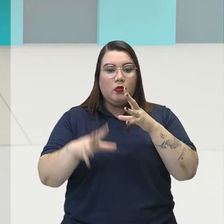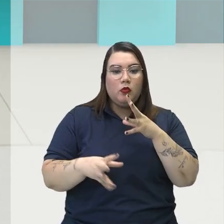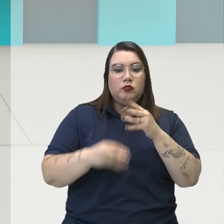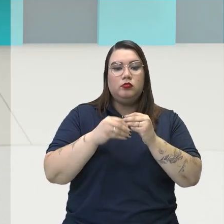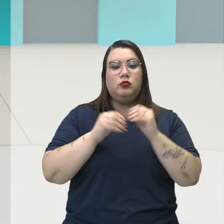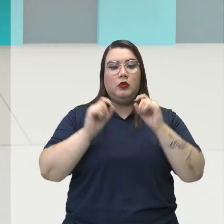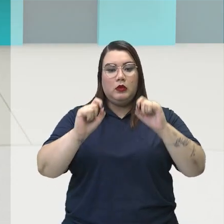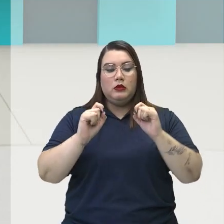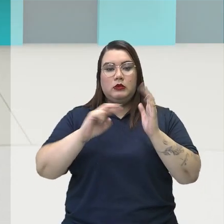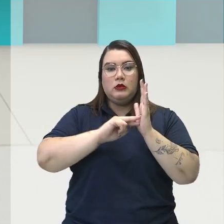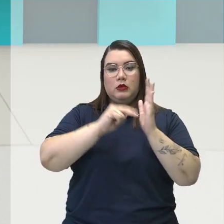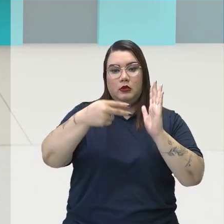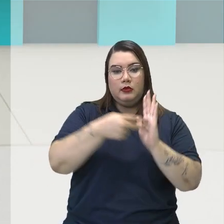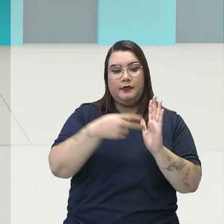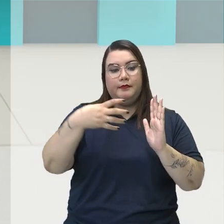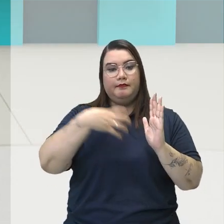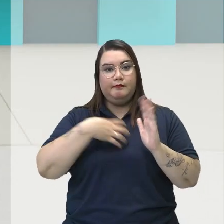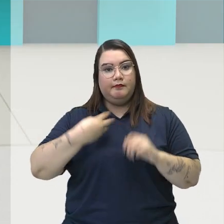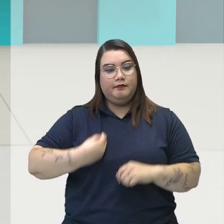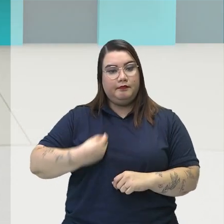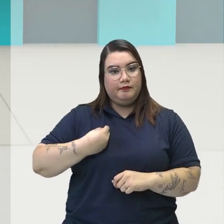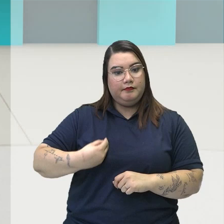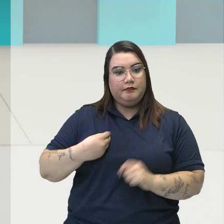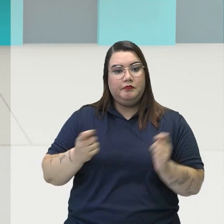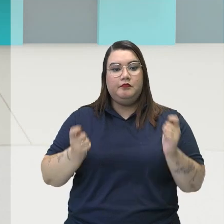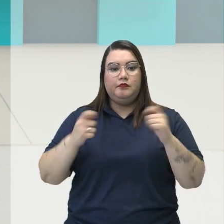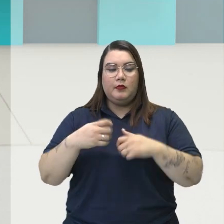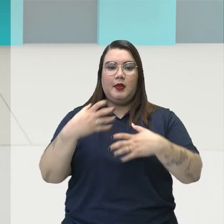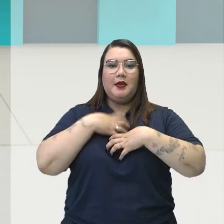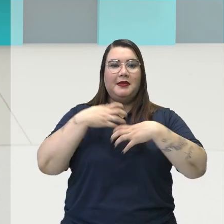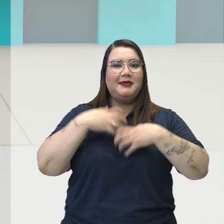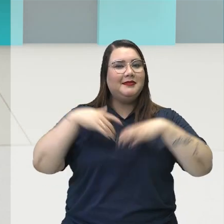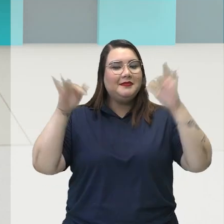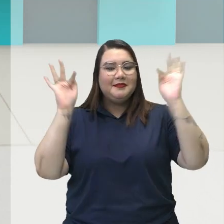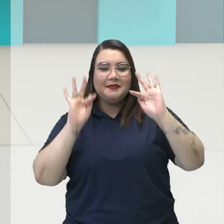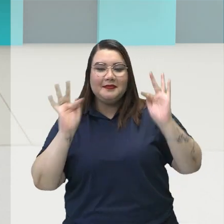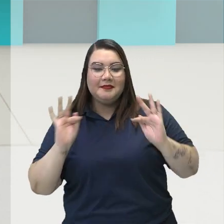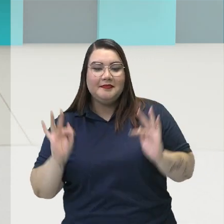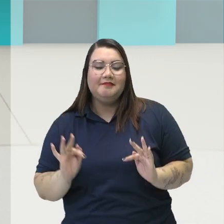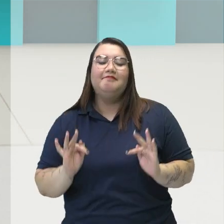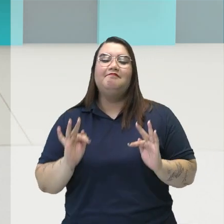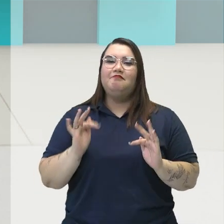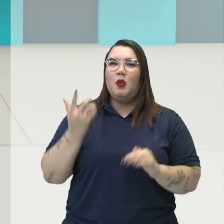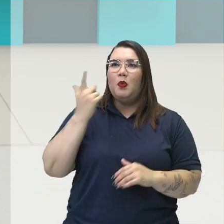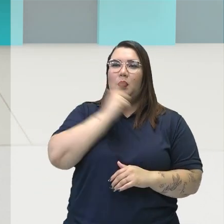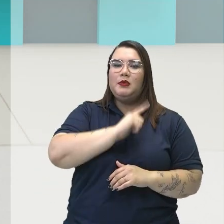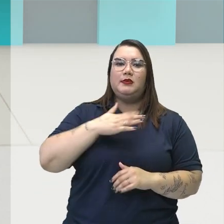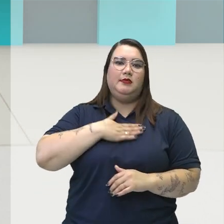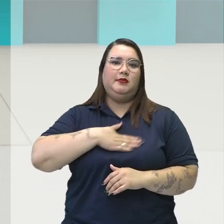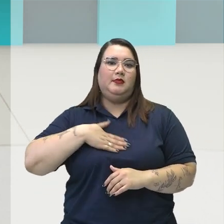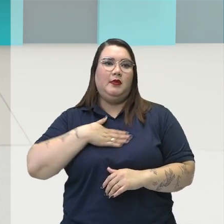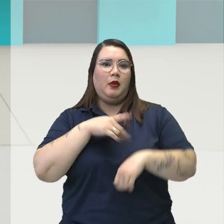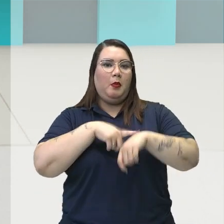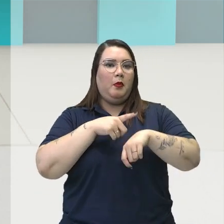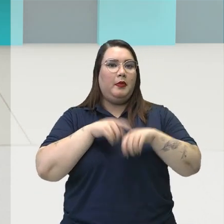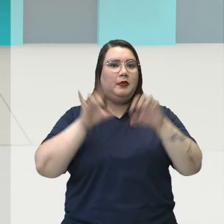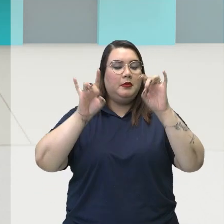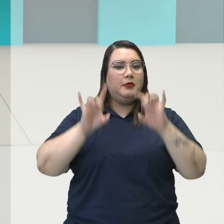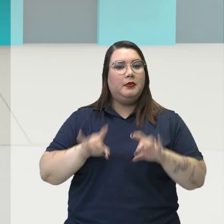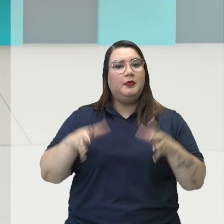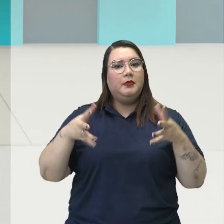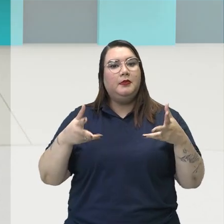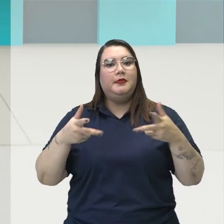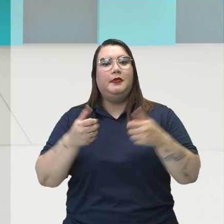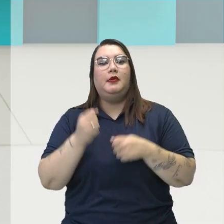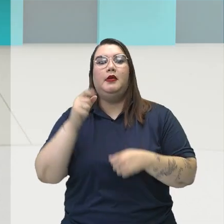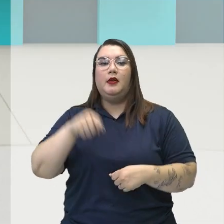atribuição de sentido e significado à nossa vida, a gente se sente feliz, né, se sente realizado nesses momentos de lazer, então é